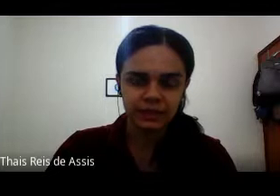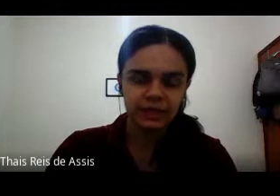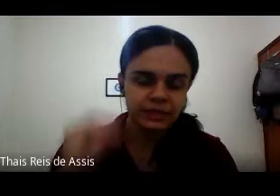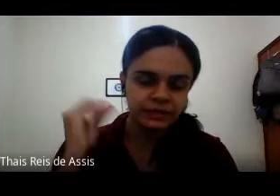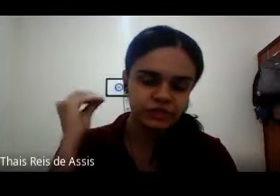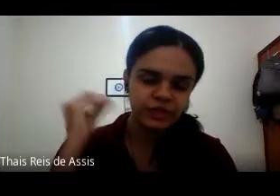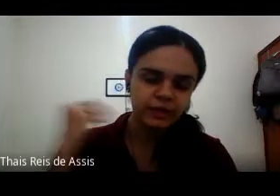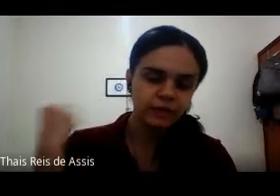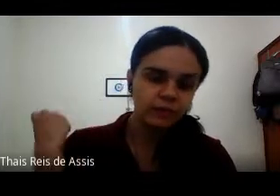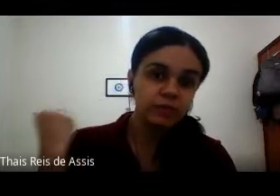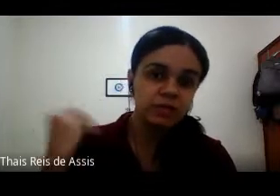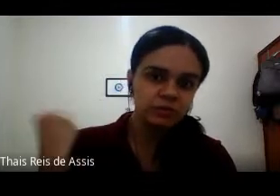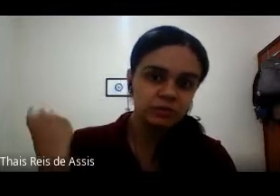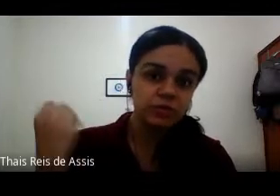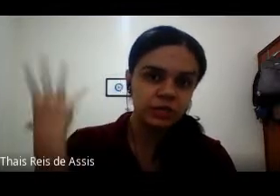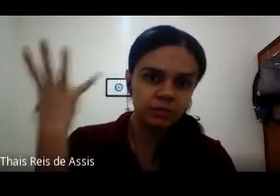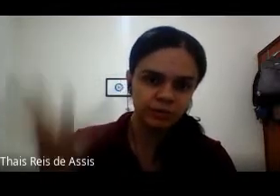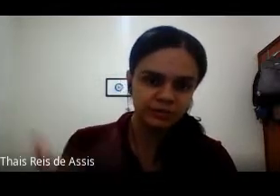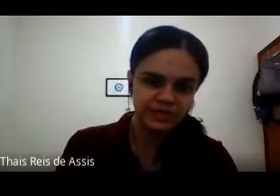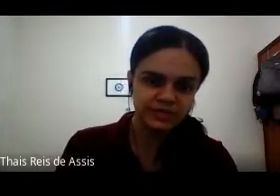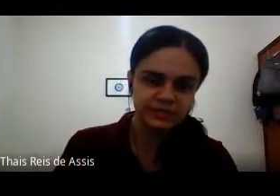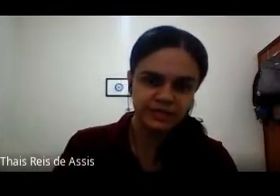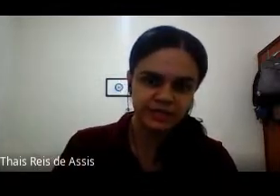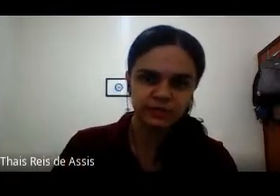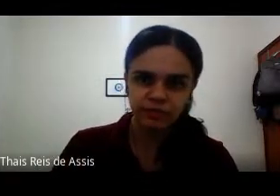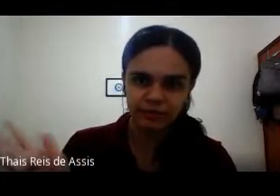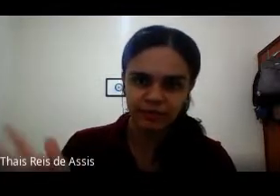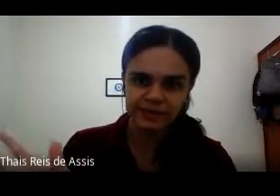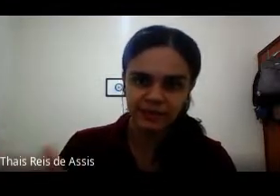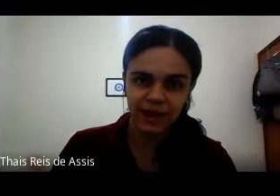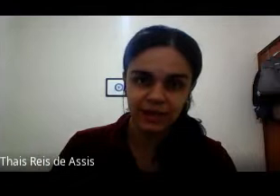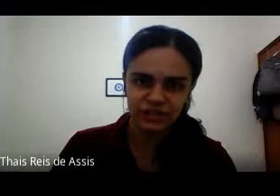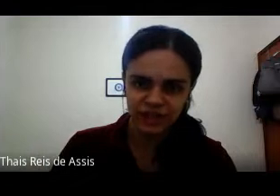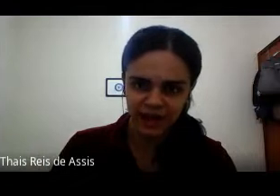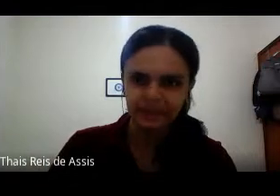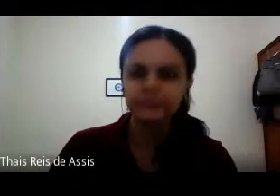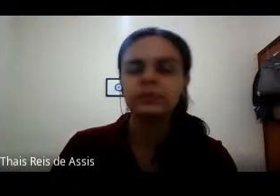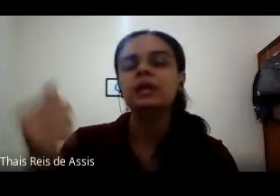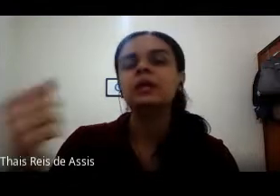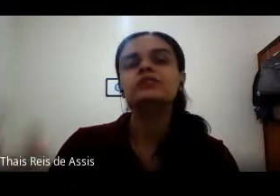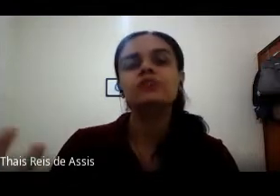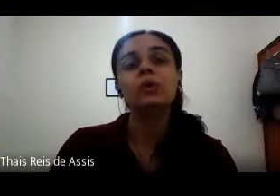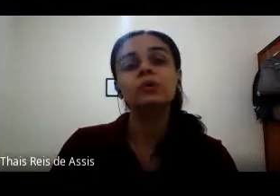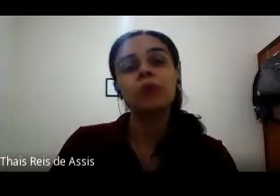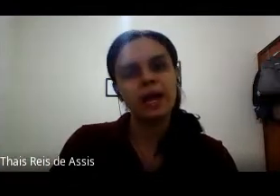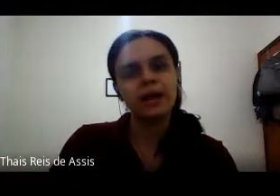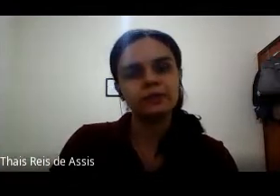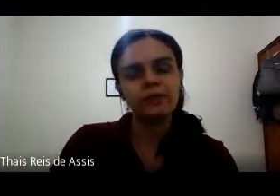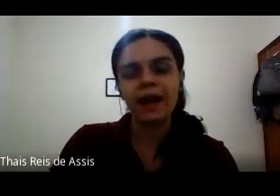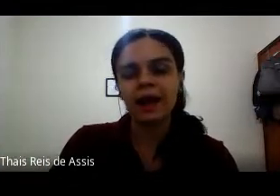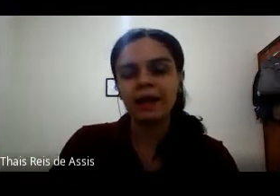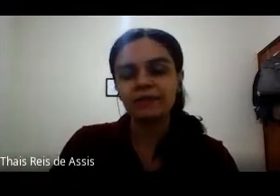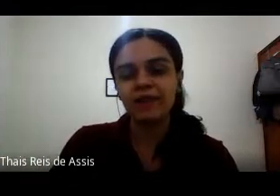que te dê o mínimo do mínimo para você ser inserido, uma formação aligerada, e de outro